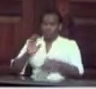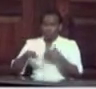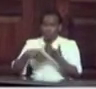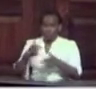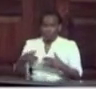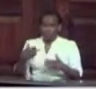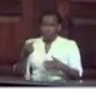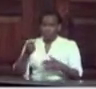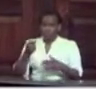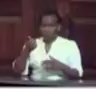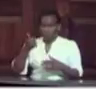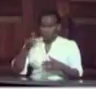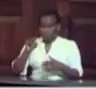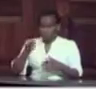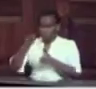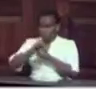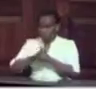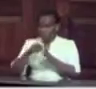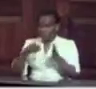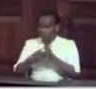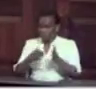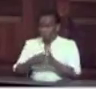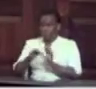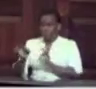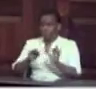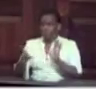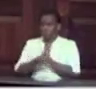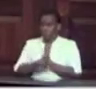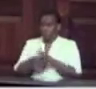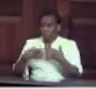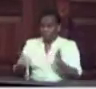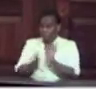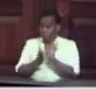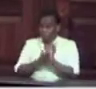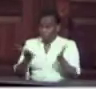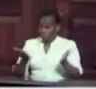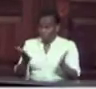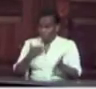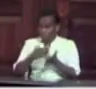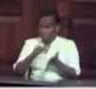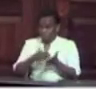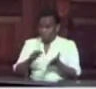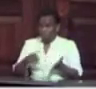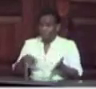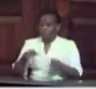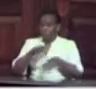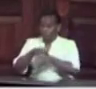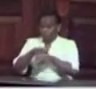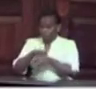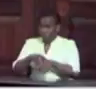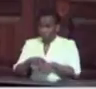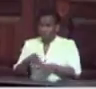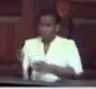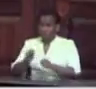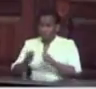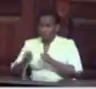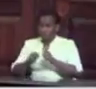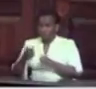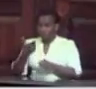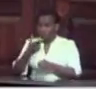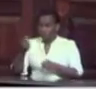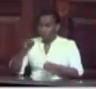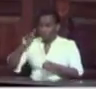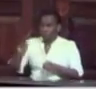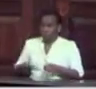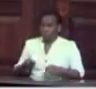de R$ 150 mensais do projeto de lei. Com essa proposta, segundo o secretário Rodrigo de Transporte, a economia giraria em torno de 200 milhões